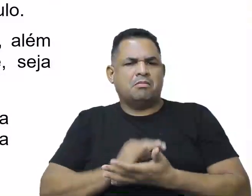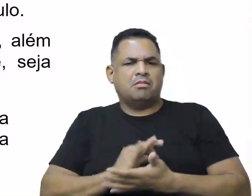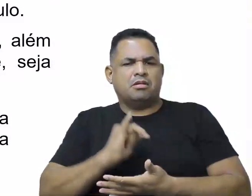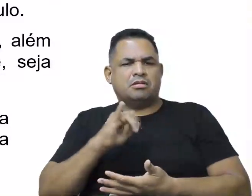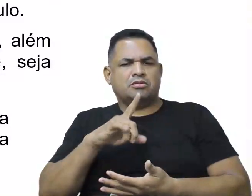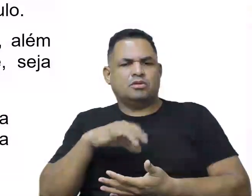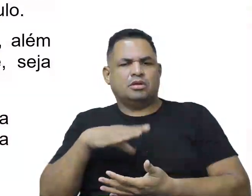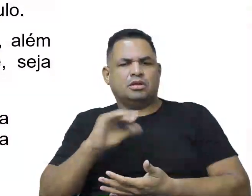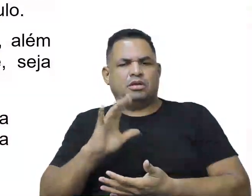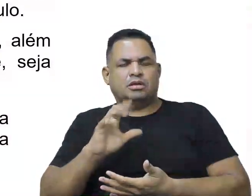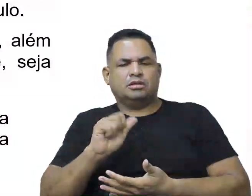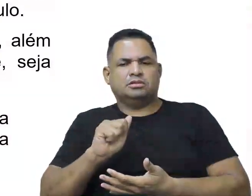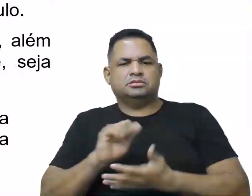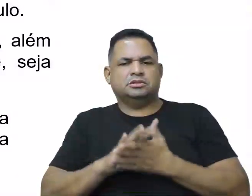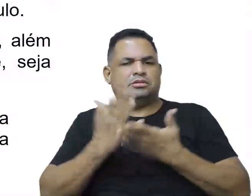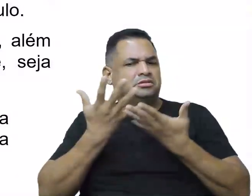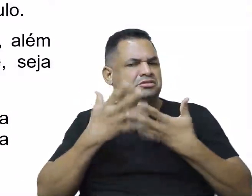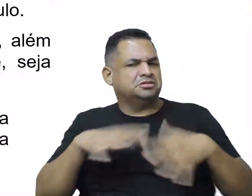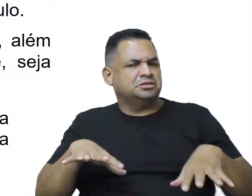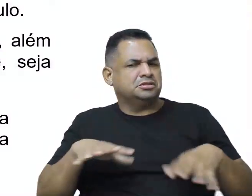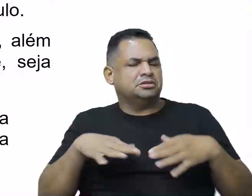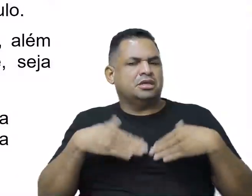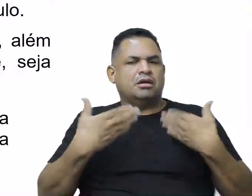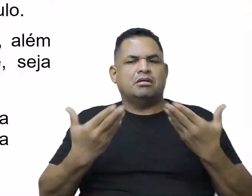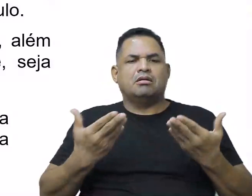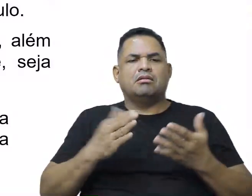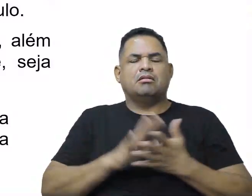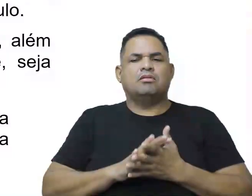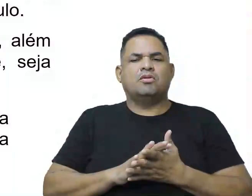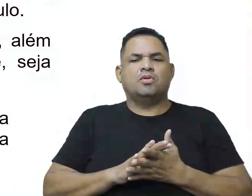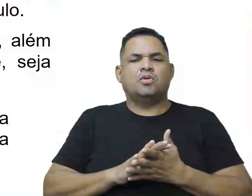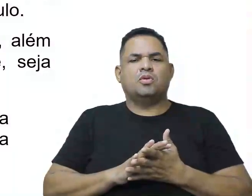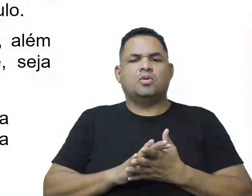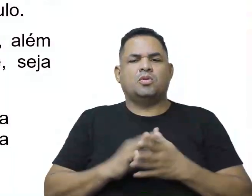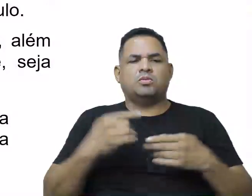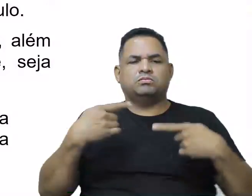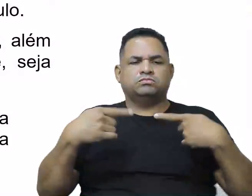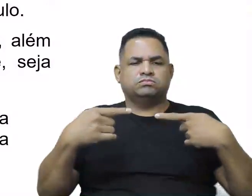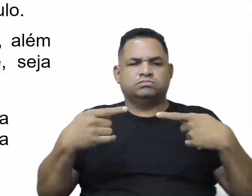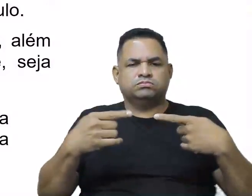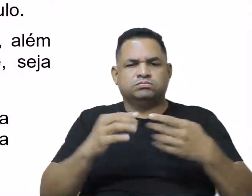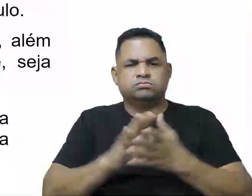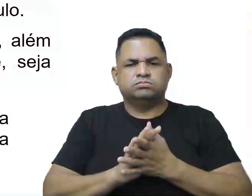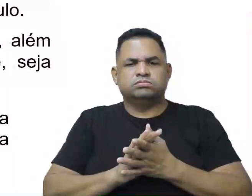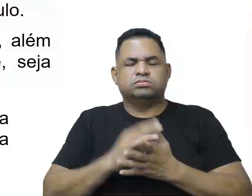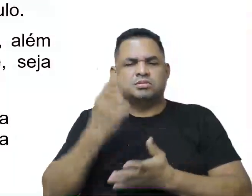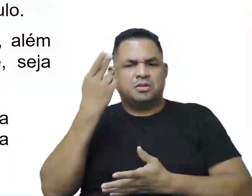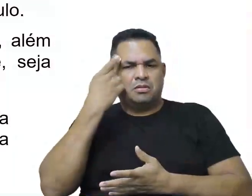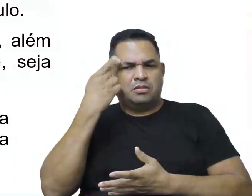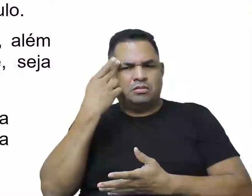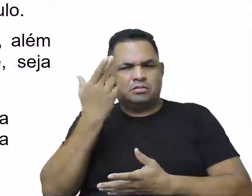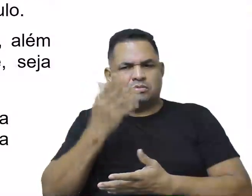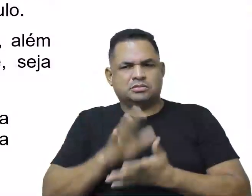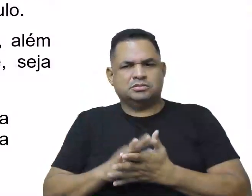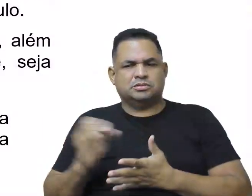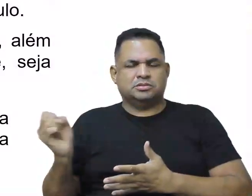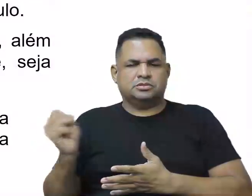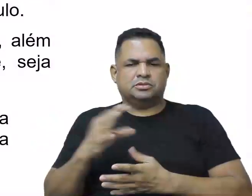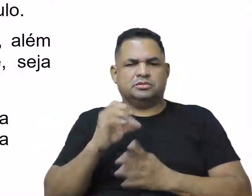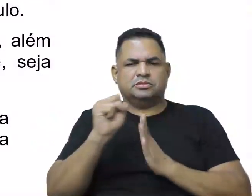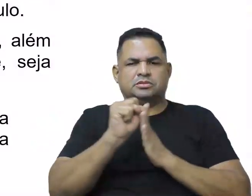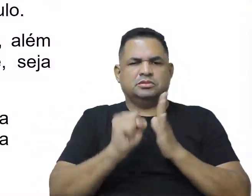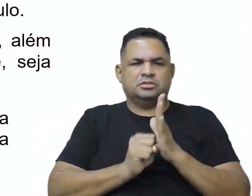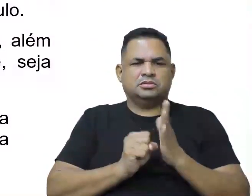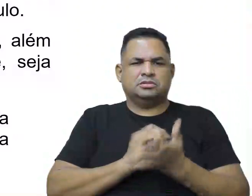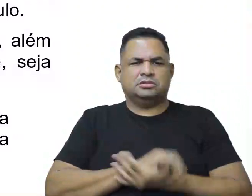intolerância com relação às outras culturas quando a seus conflitos gerando assim os conflitos comuns nesse